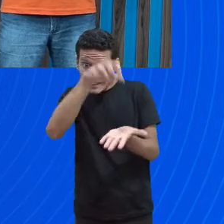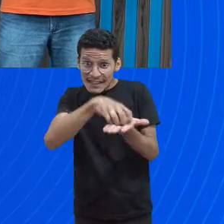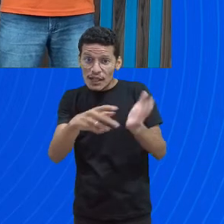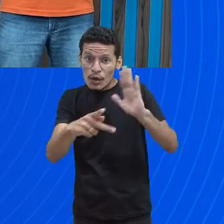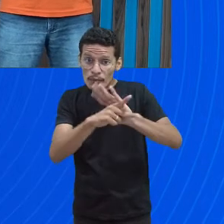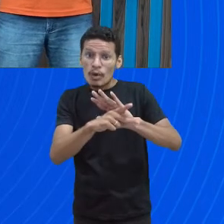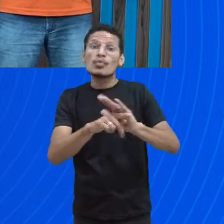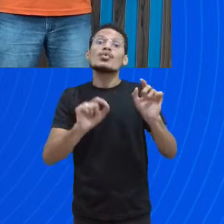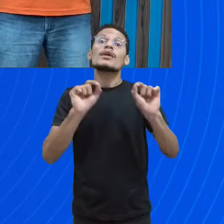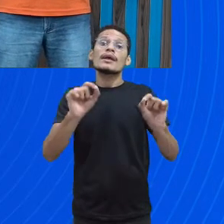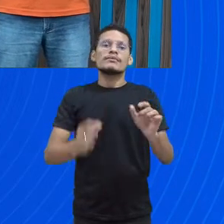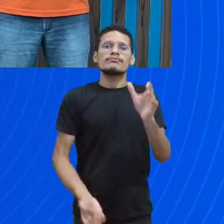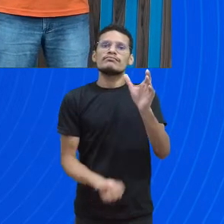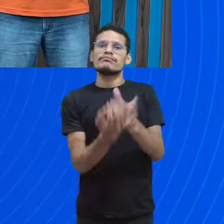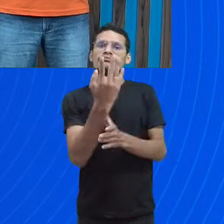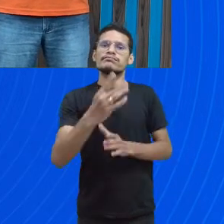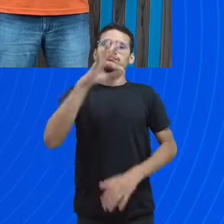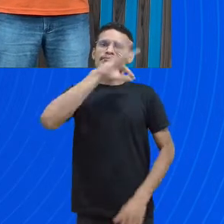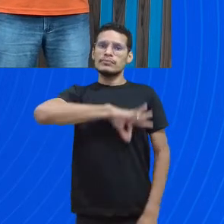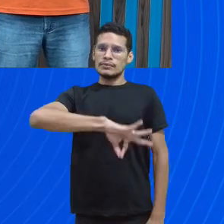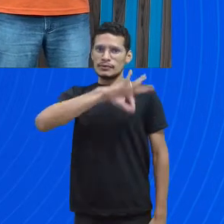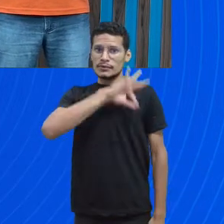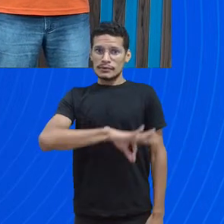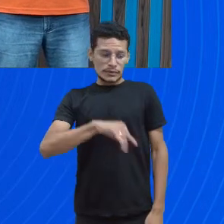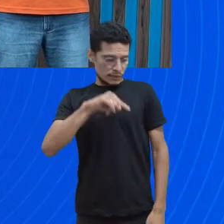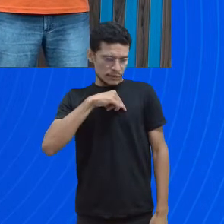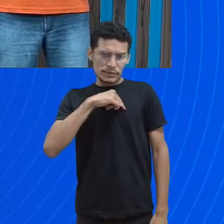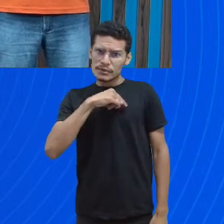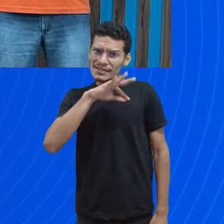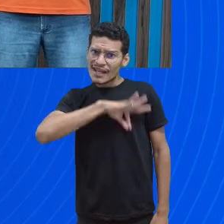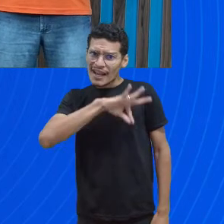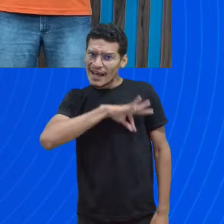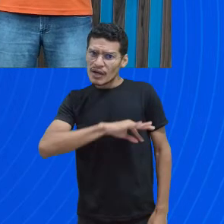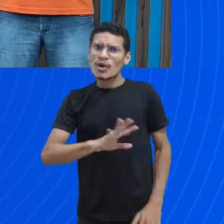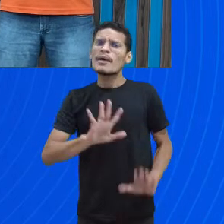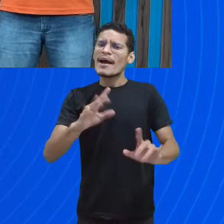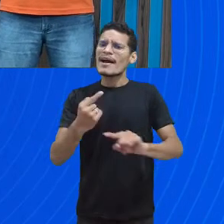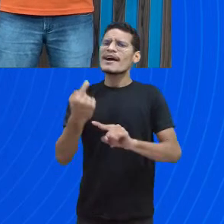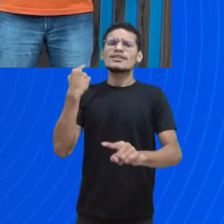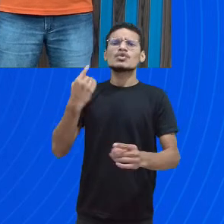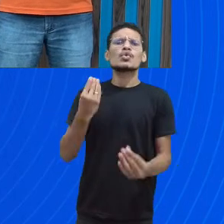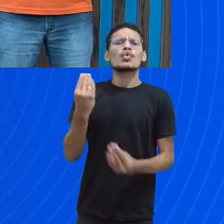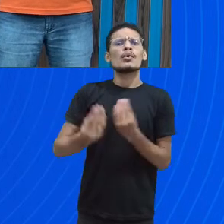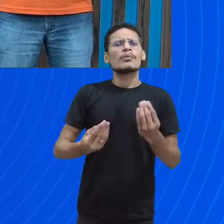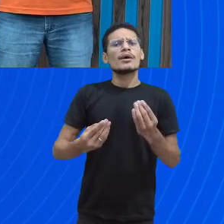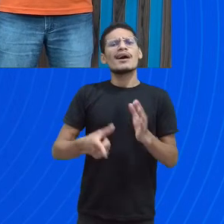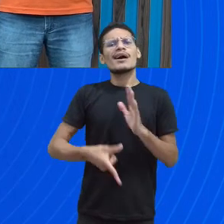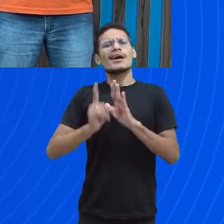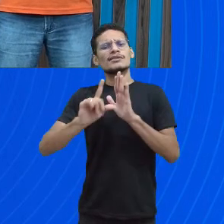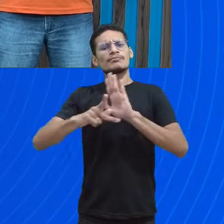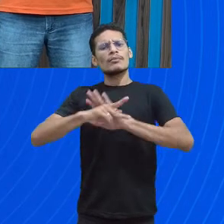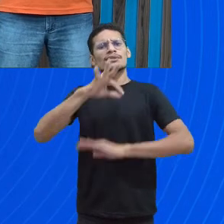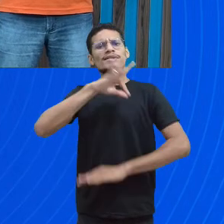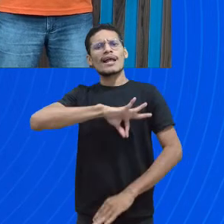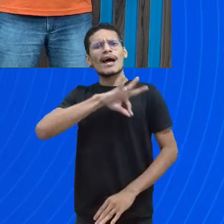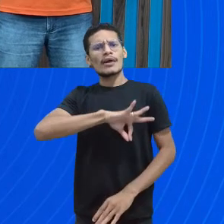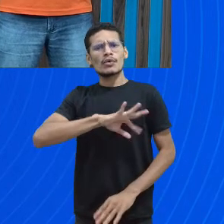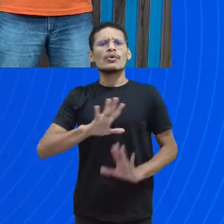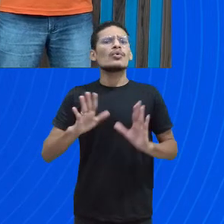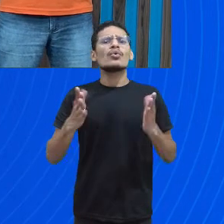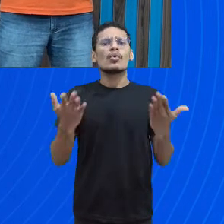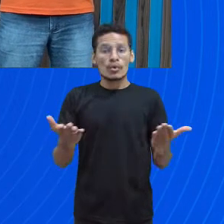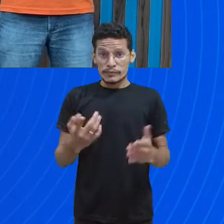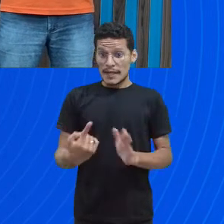trabalho, que é o estabelecimento de um salário. O salário mínimo. Professor, como é que era antigamente, antes do salário mínimo? É o seguinte, antes